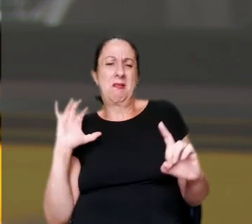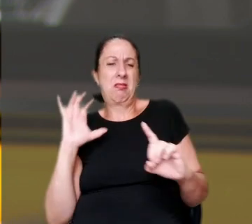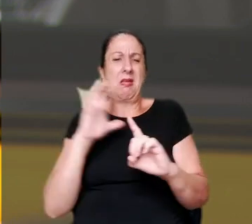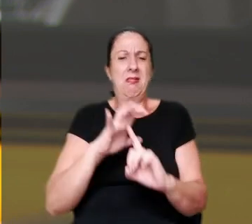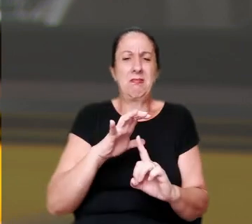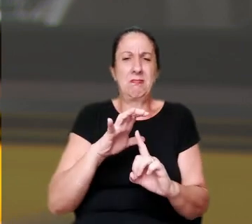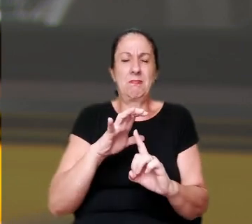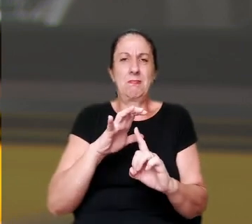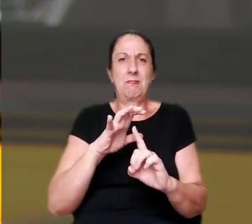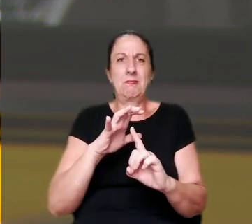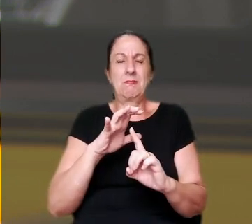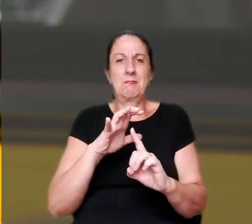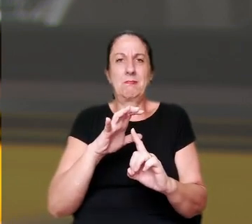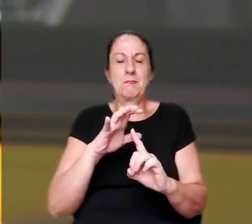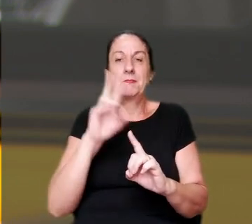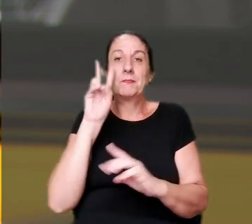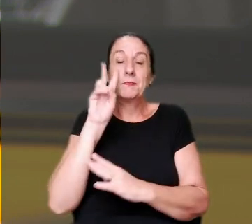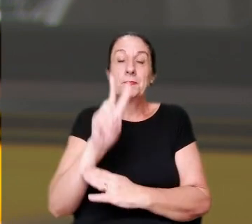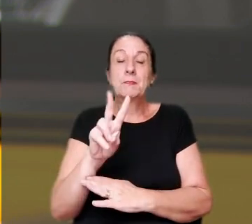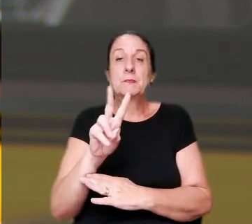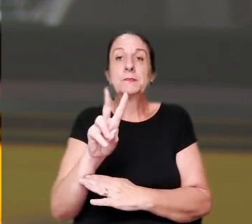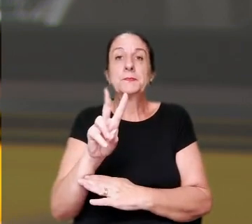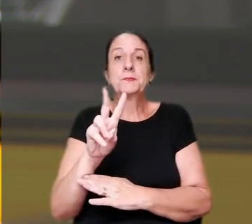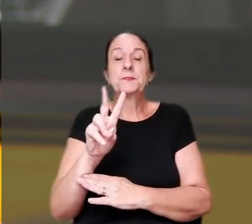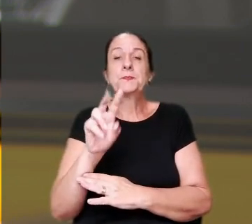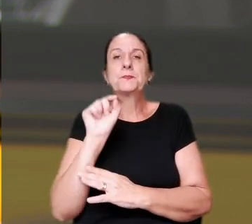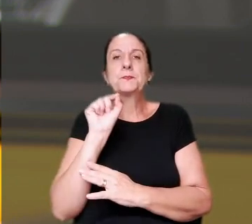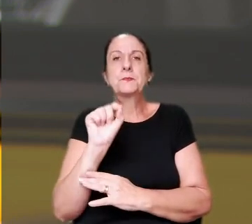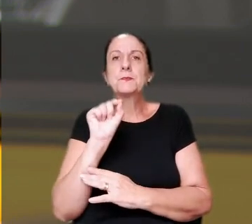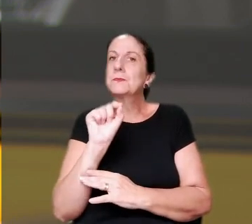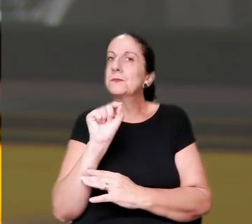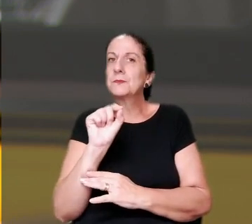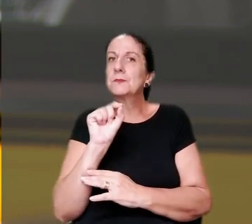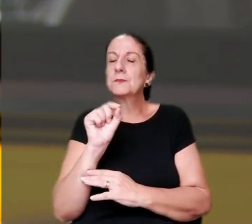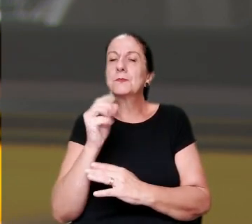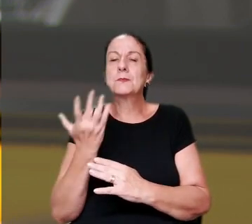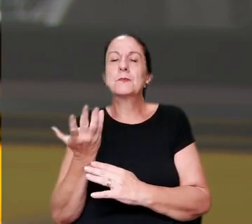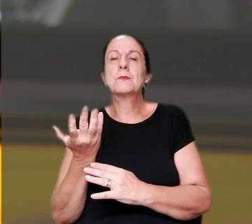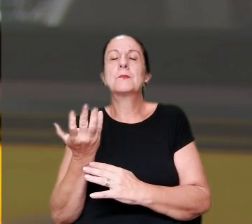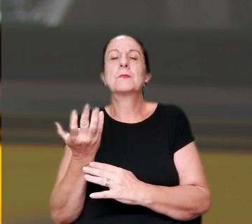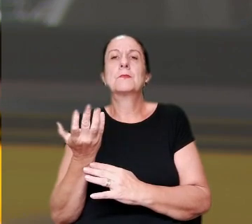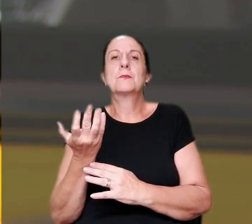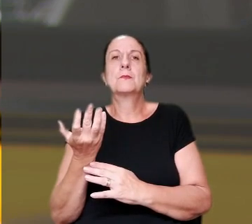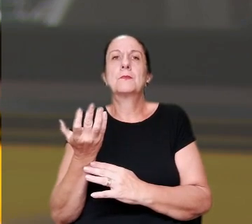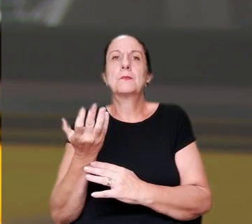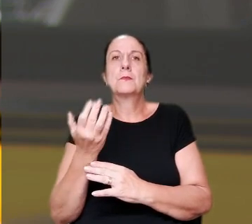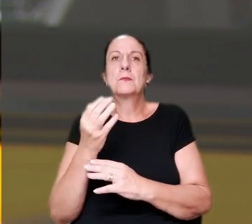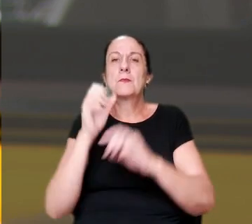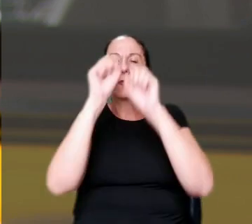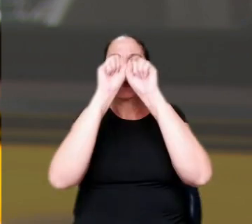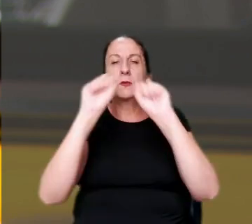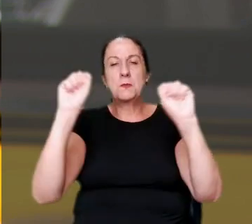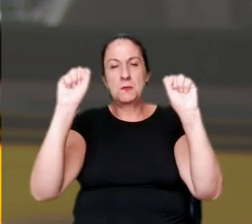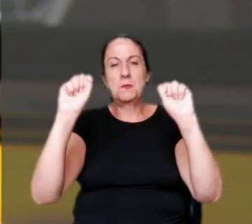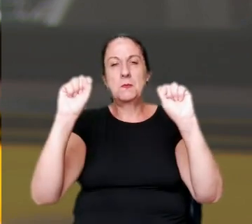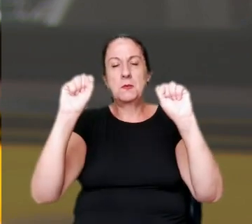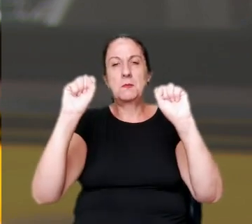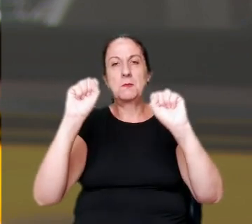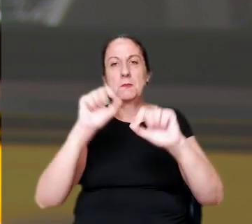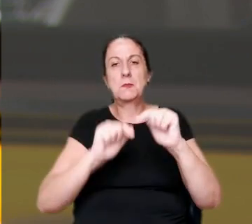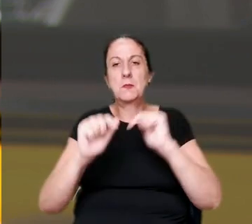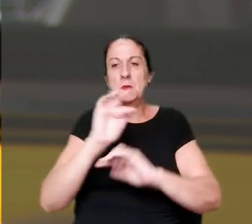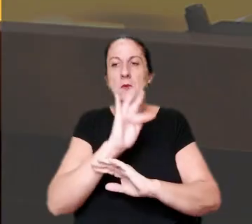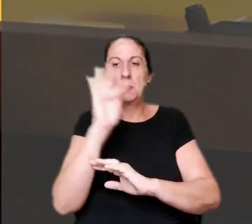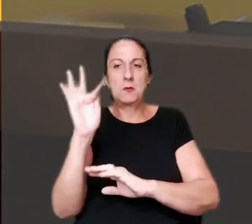ataque sistemático, né? Nós estamos vendo aí que, inclusive através do Supremo Tribunal